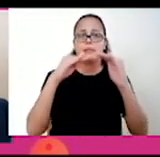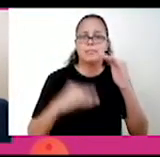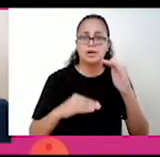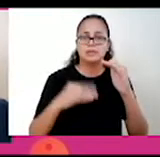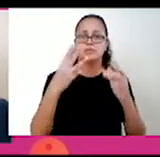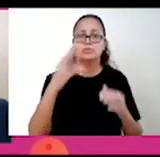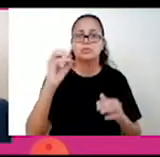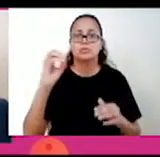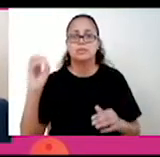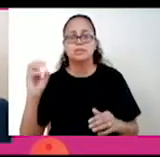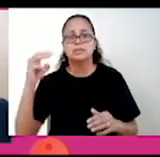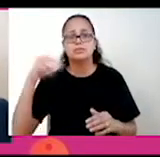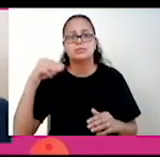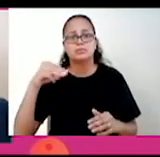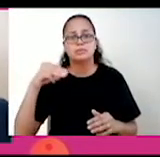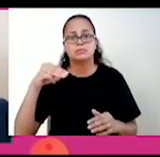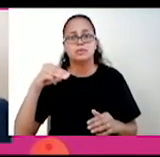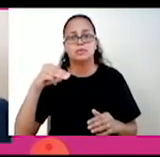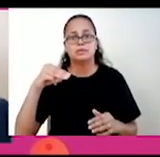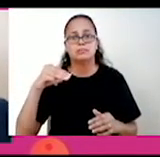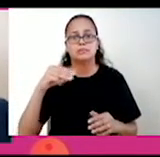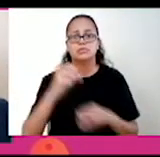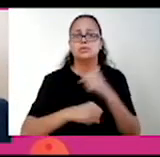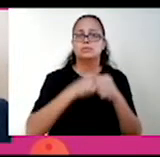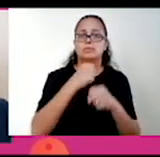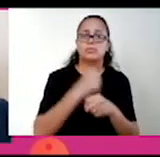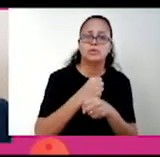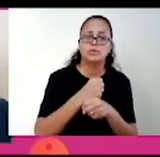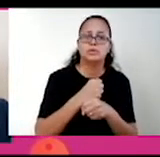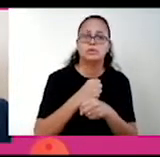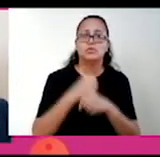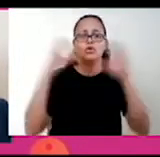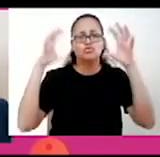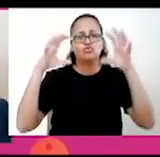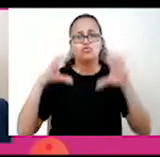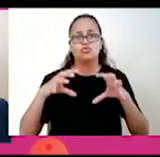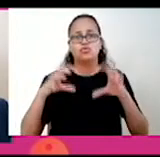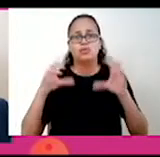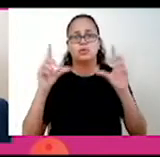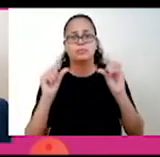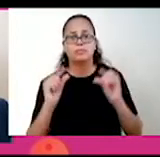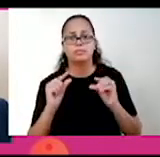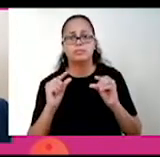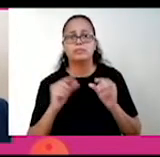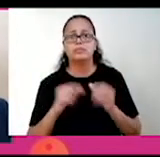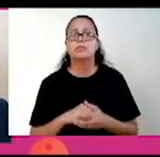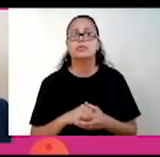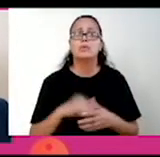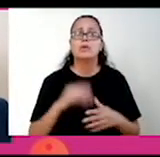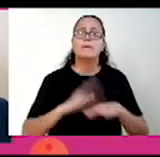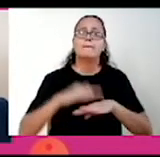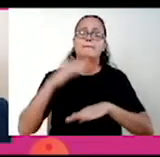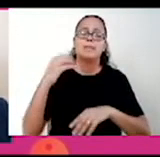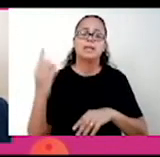milímetros por ano, ou seja, chove muito pouco, e as médias térmicas mensais variam segundo a altitude. Então, quanto for